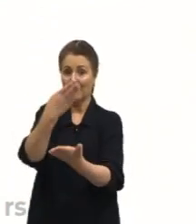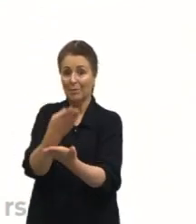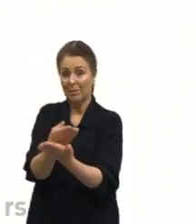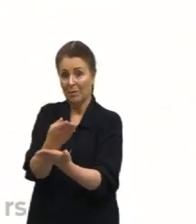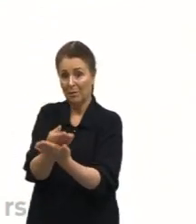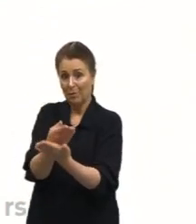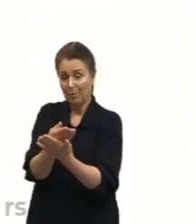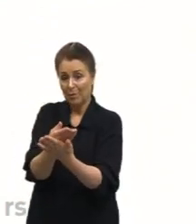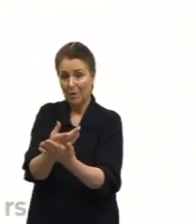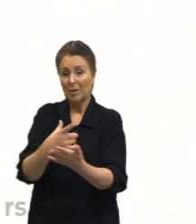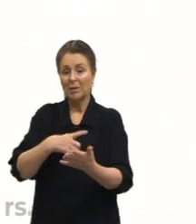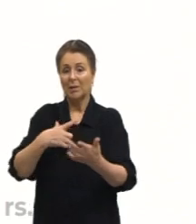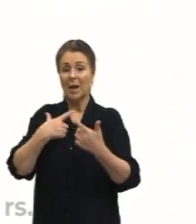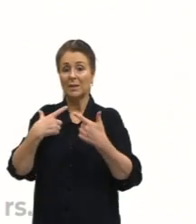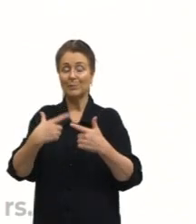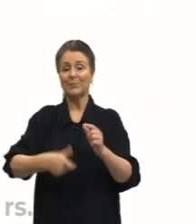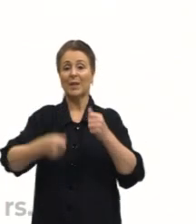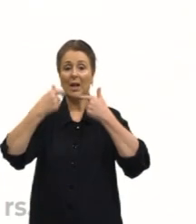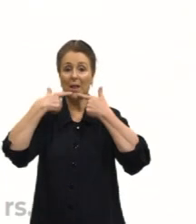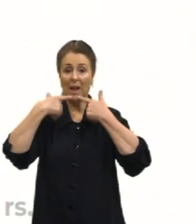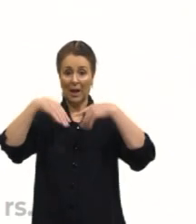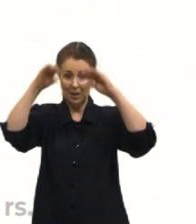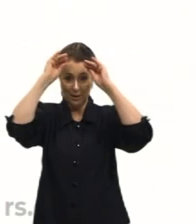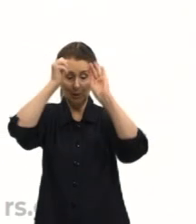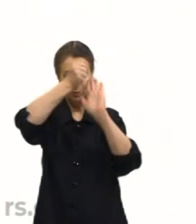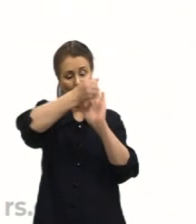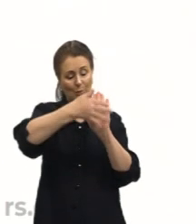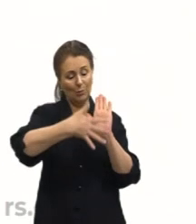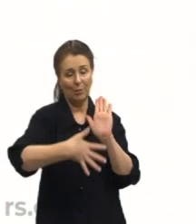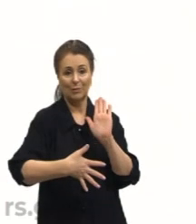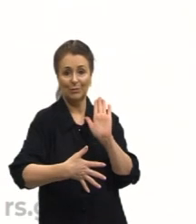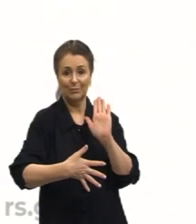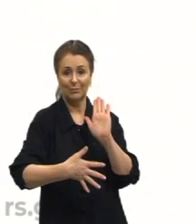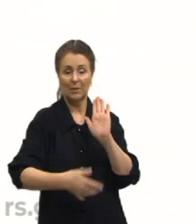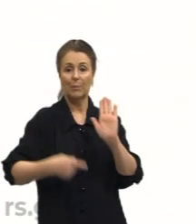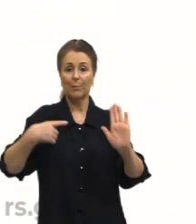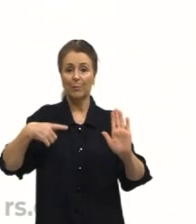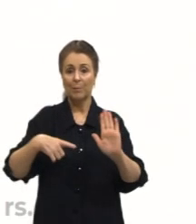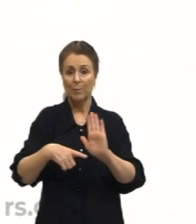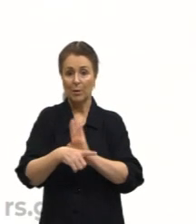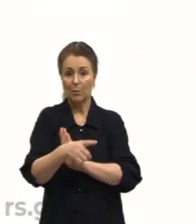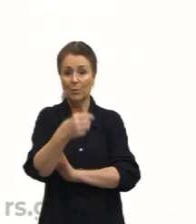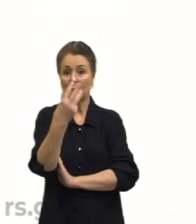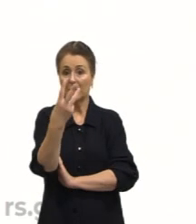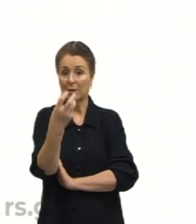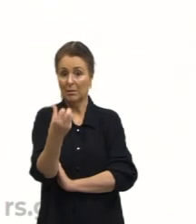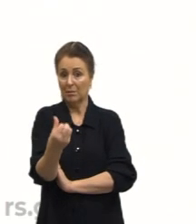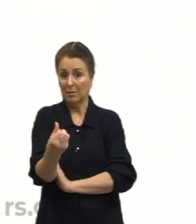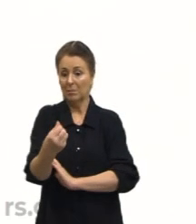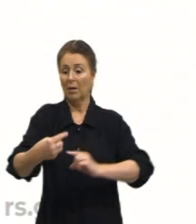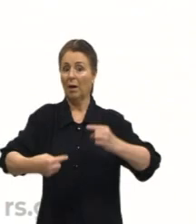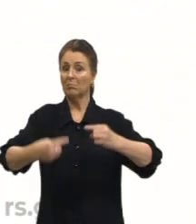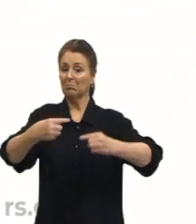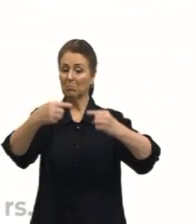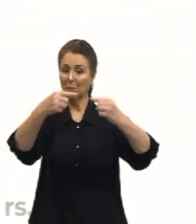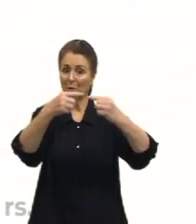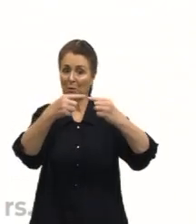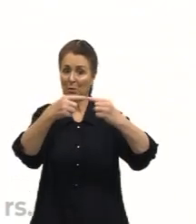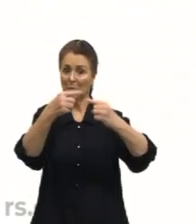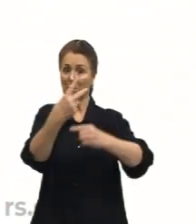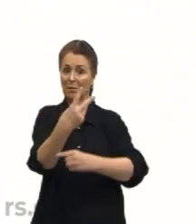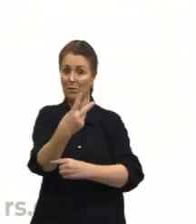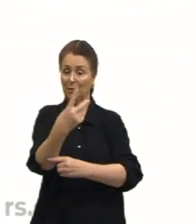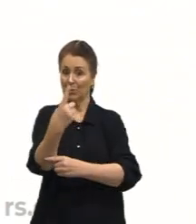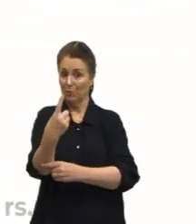de figuras da linguagem a questão de número 36 vai dialogar com as aulas 21